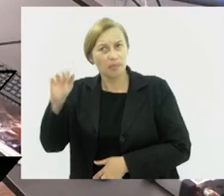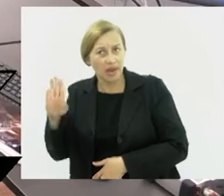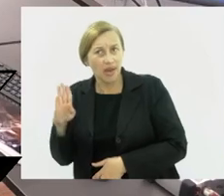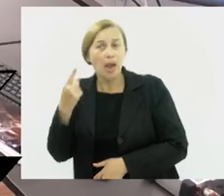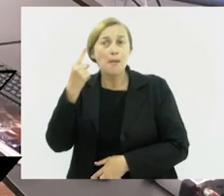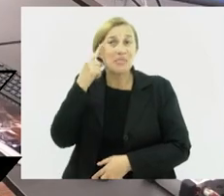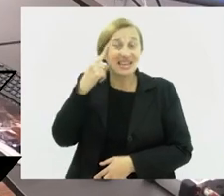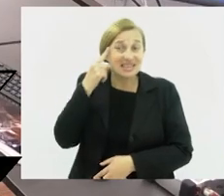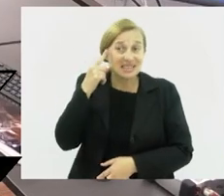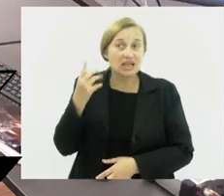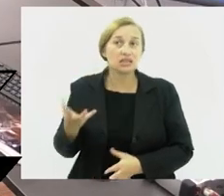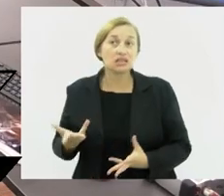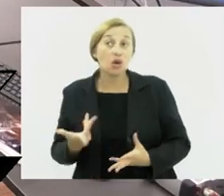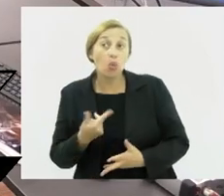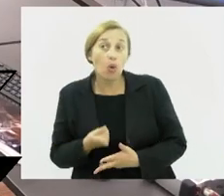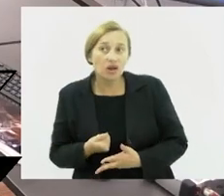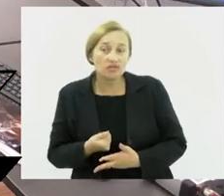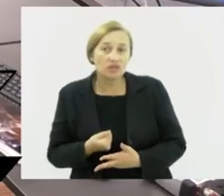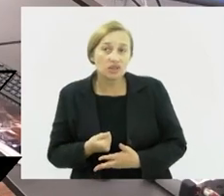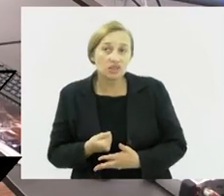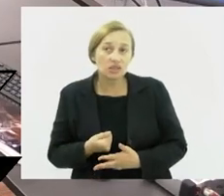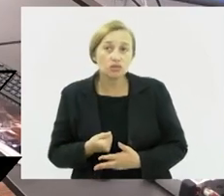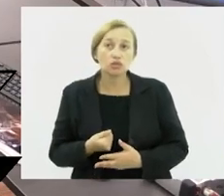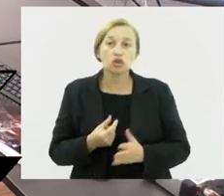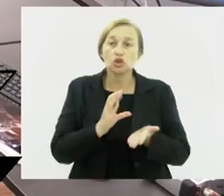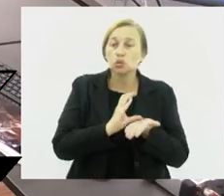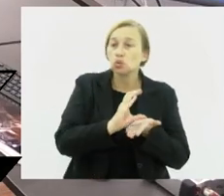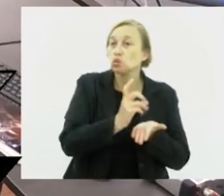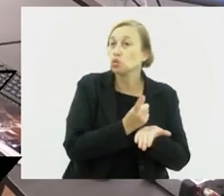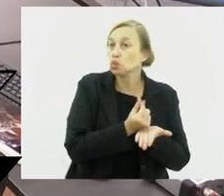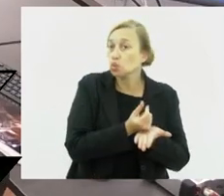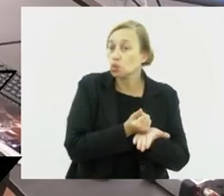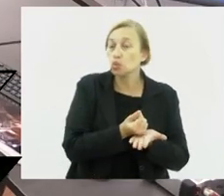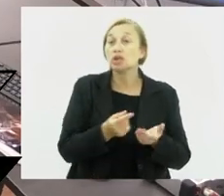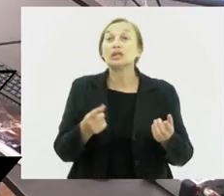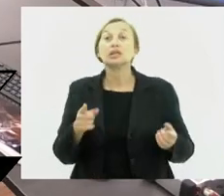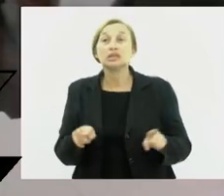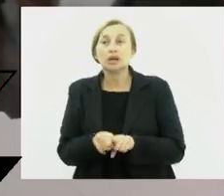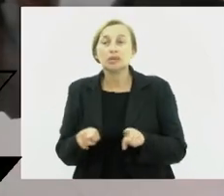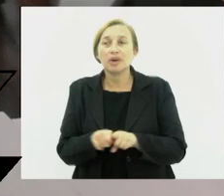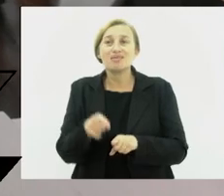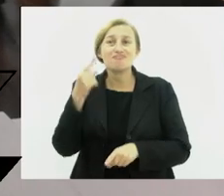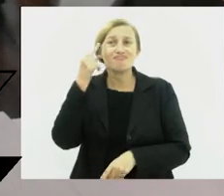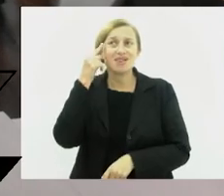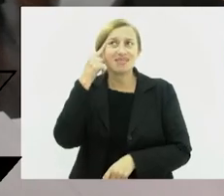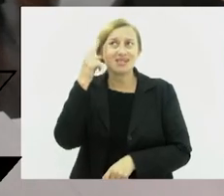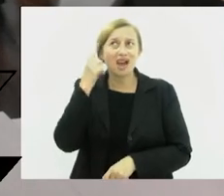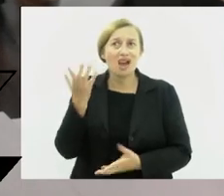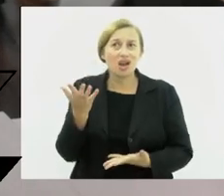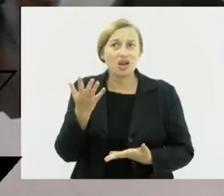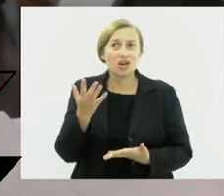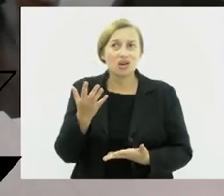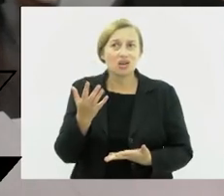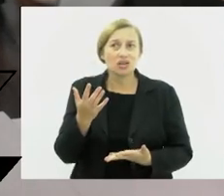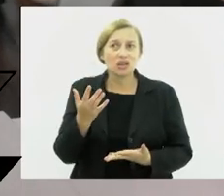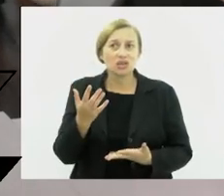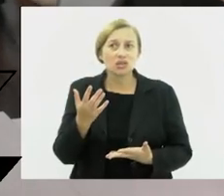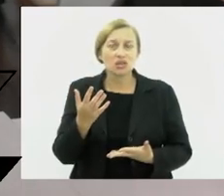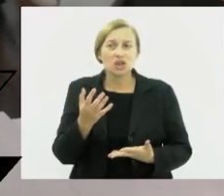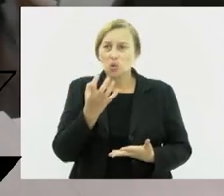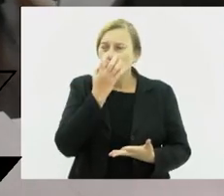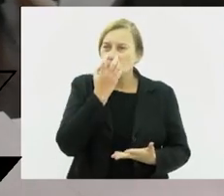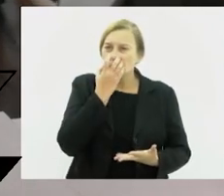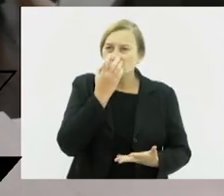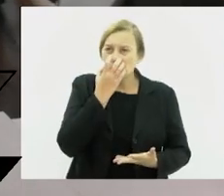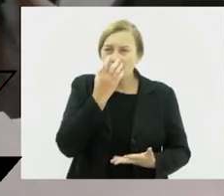Pensar nessa qualificação e nesses recursos. Né? E, sobretudo, tendo em mente que causa animal não é só causa de cão e gato. É